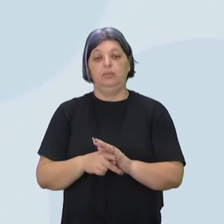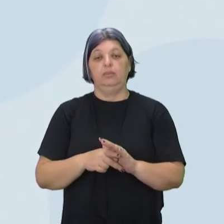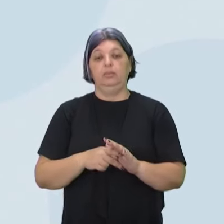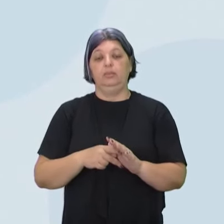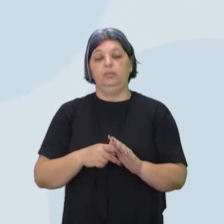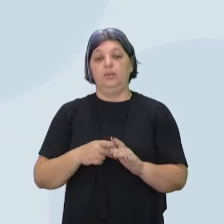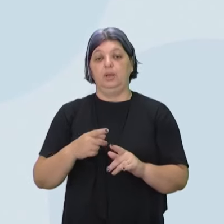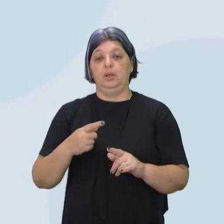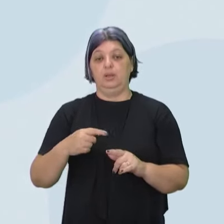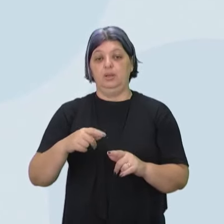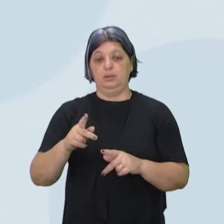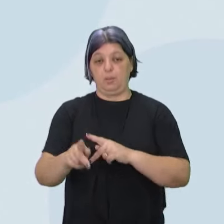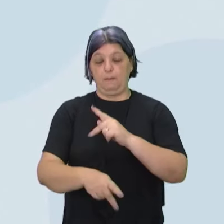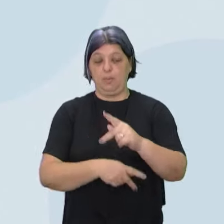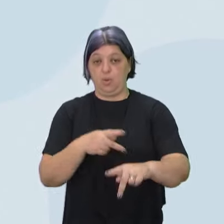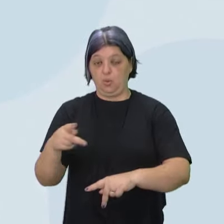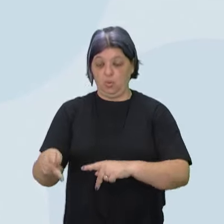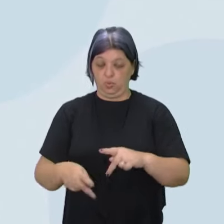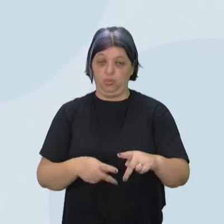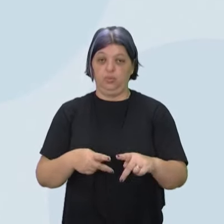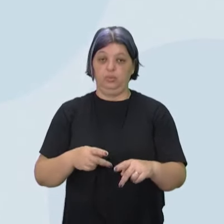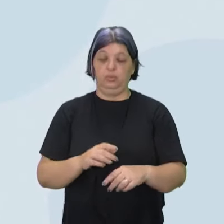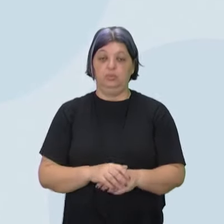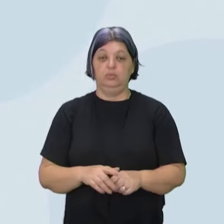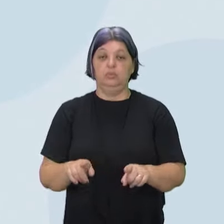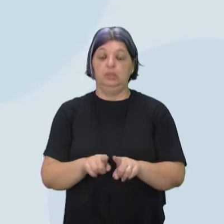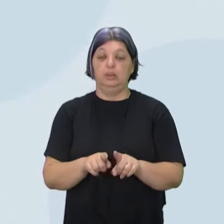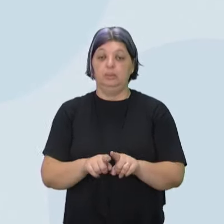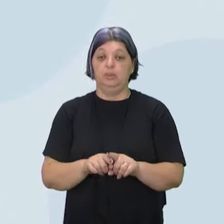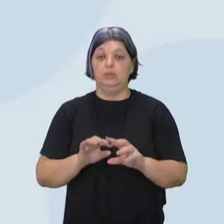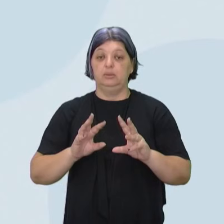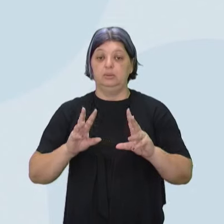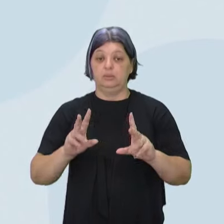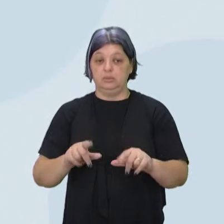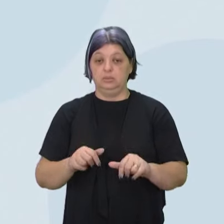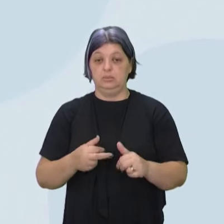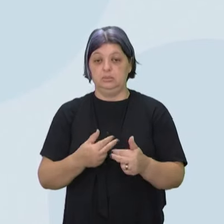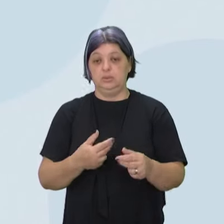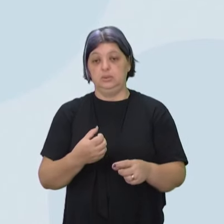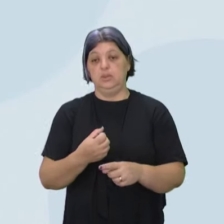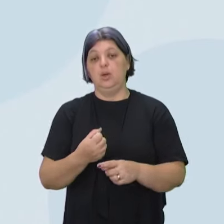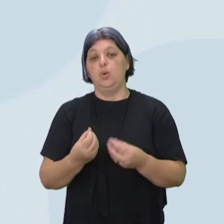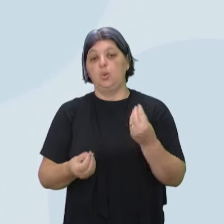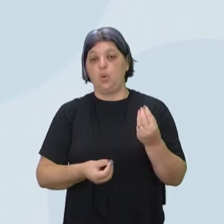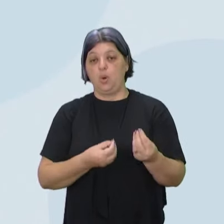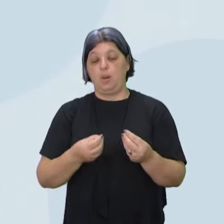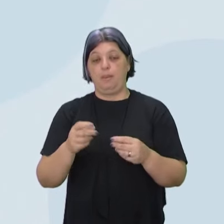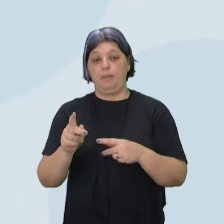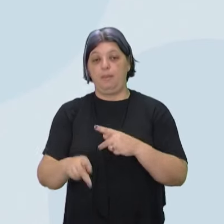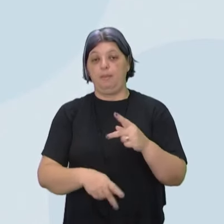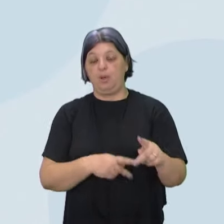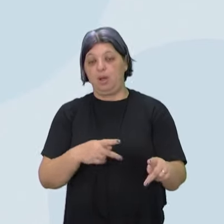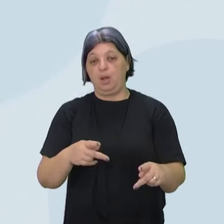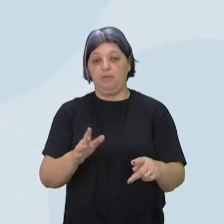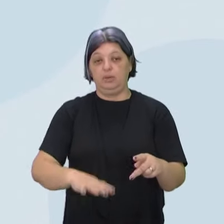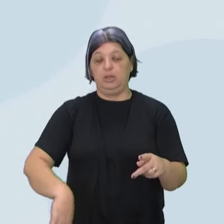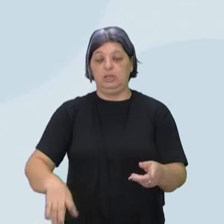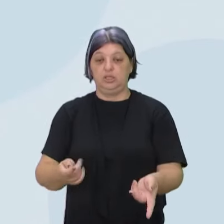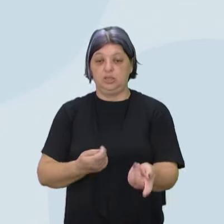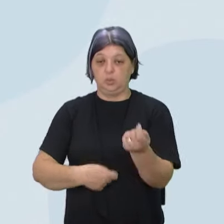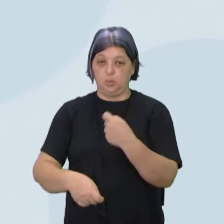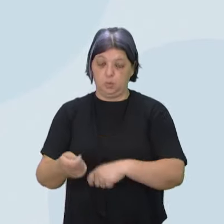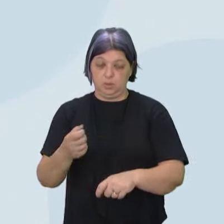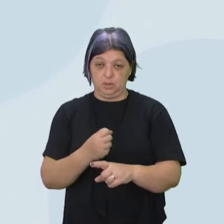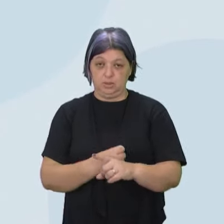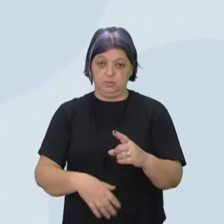coeficientes relativos a populações e indicadores socioeconômicos. No box de número 4, nós temos